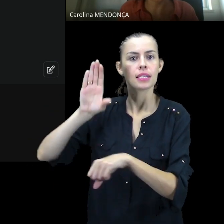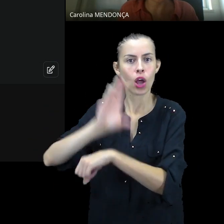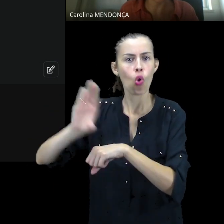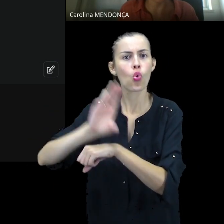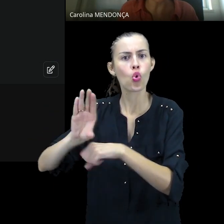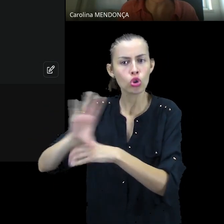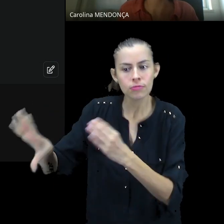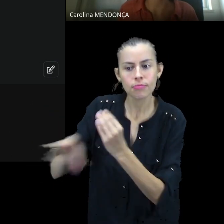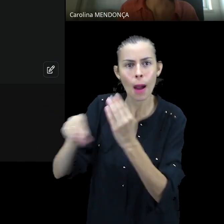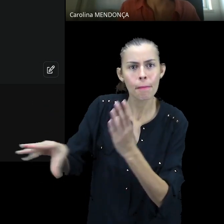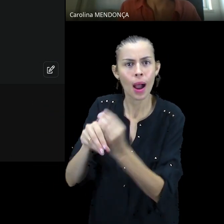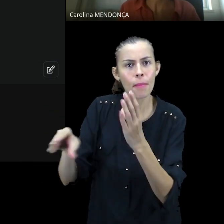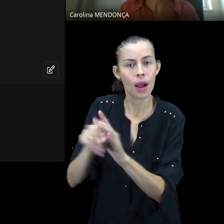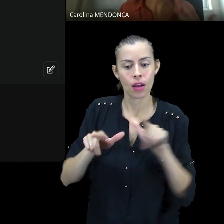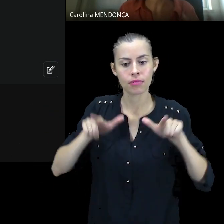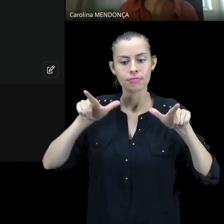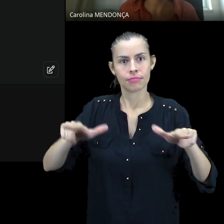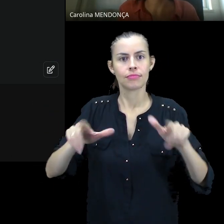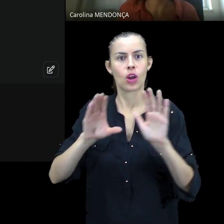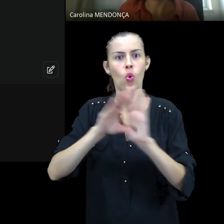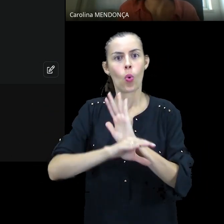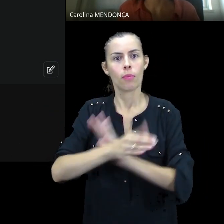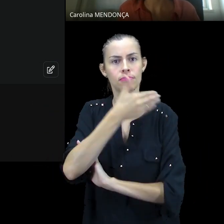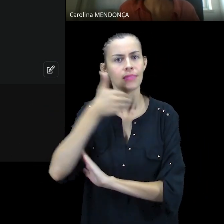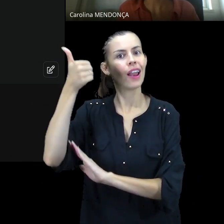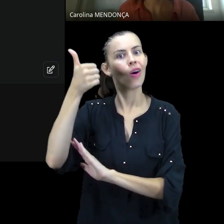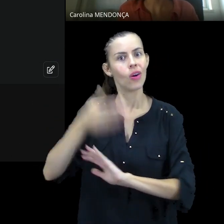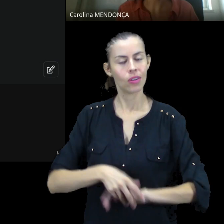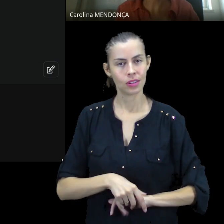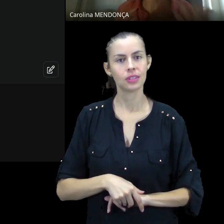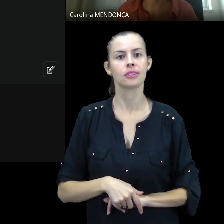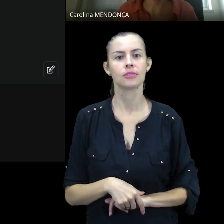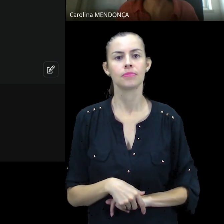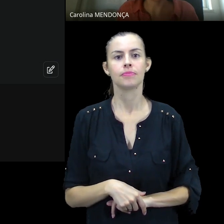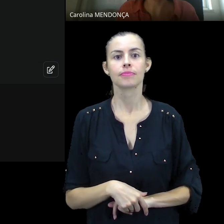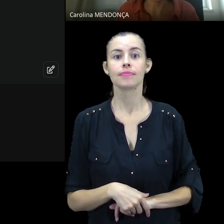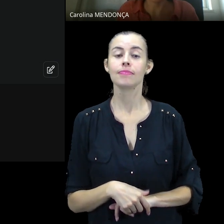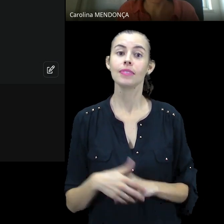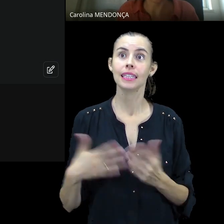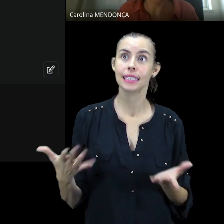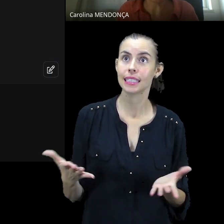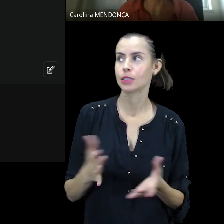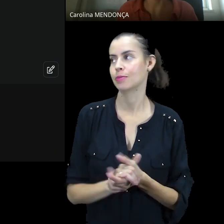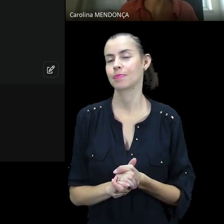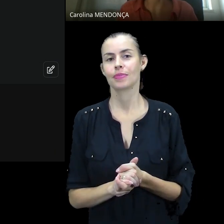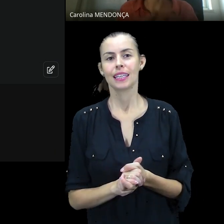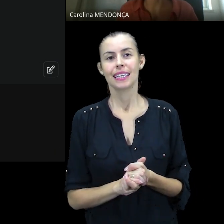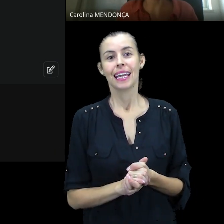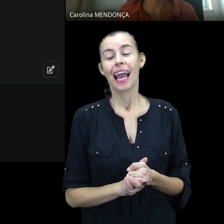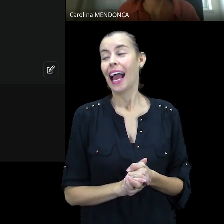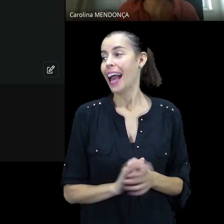dos seus componentes curriculares. E aí a gente acabou que, assim, eu não considero que é a melhor experiência do mundo, assim, a